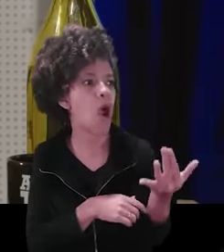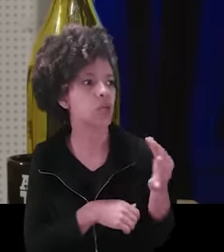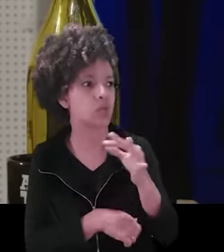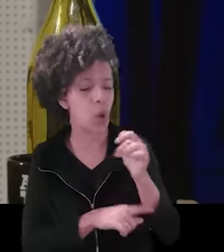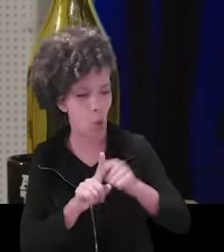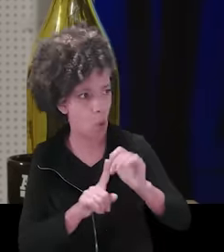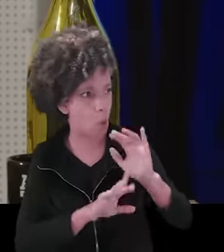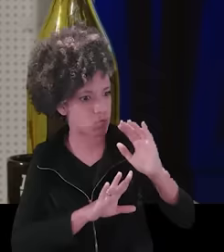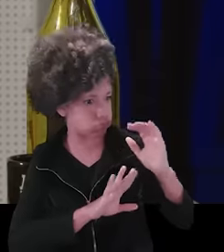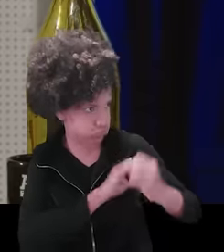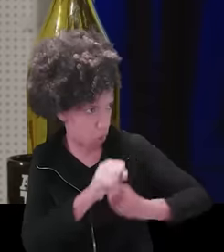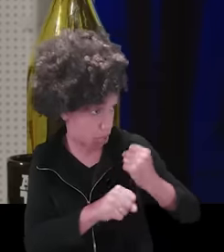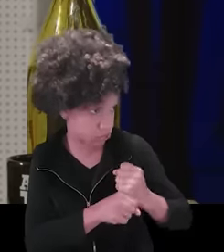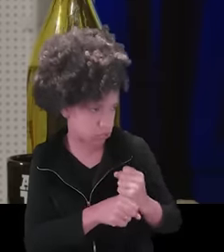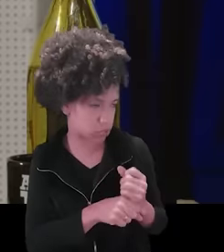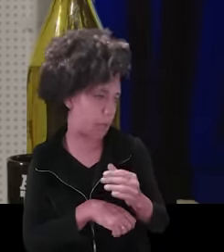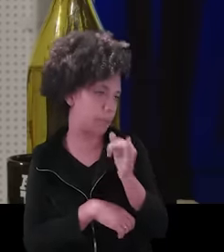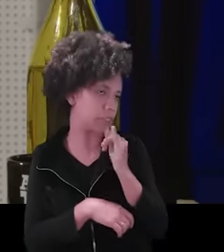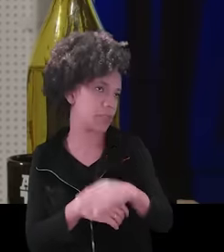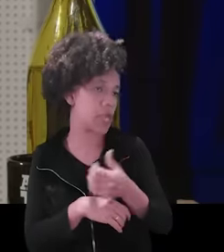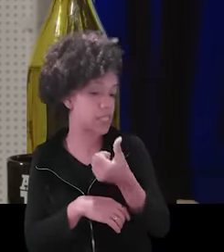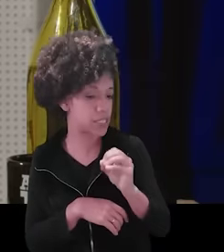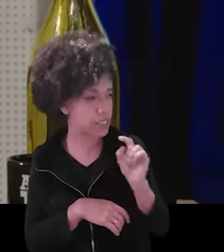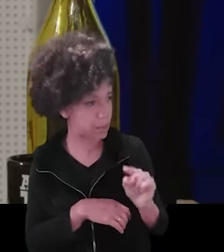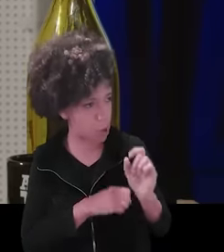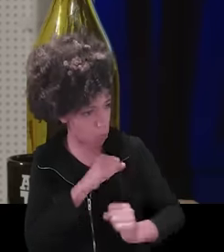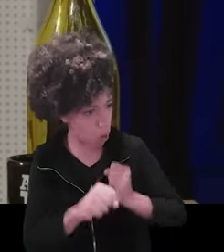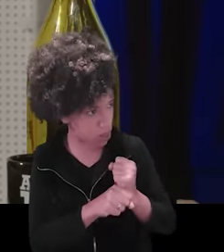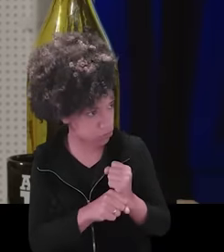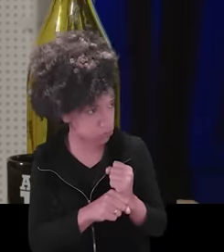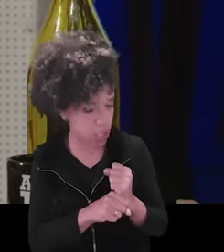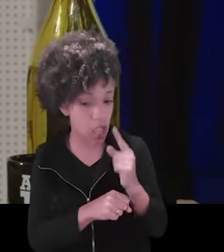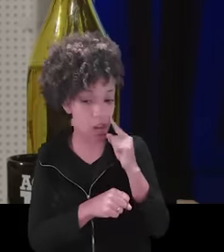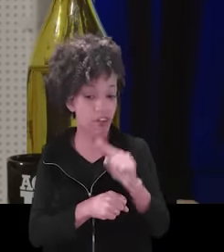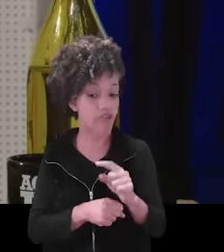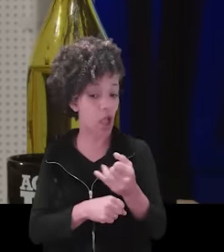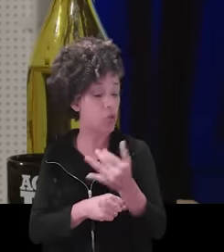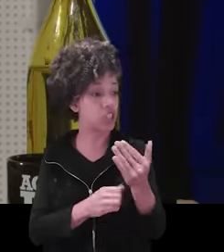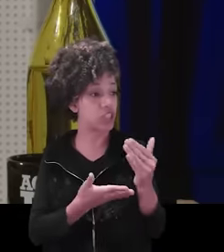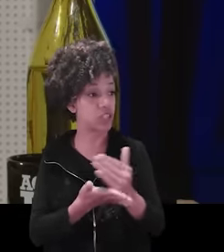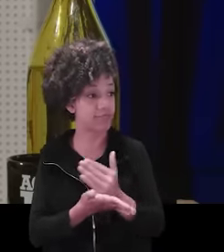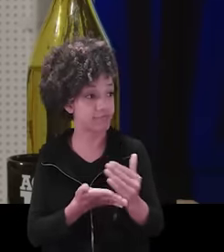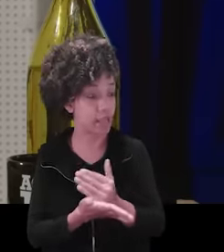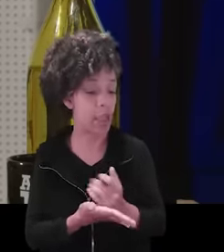você ganha por ano então sei lá você ganha 60 mil por Ana ele vai ver quanto desse 60 mil daria